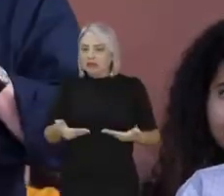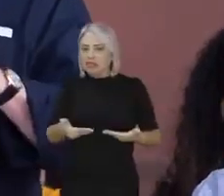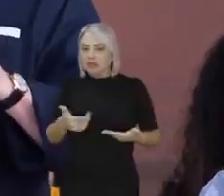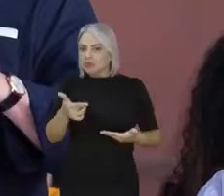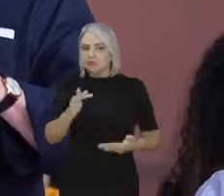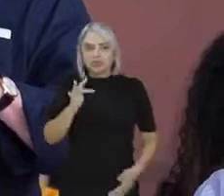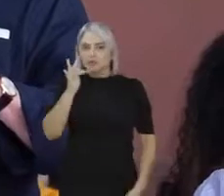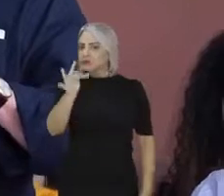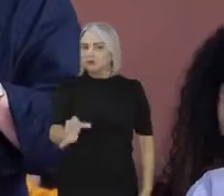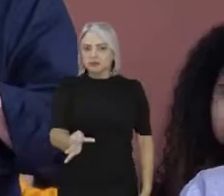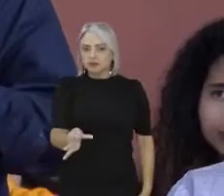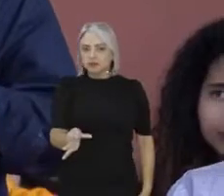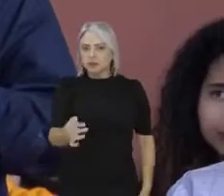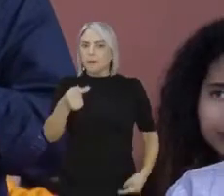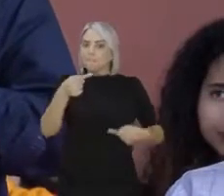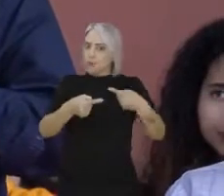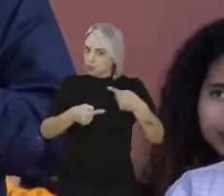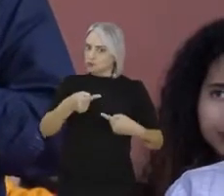político.